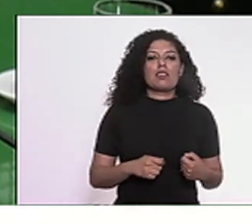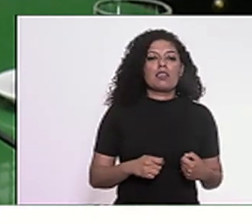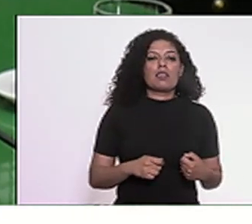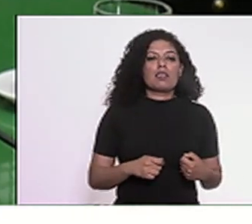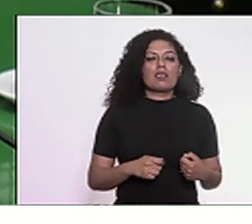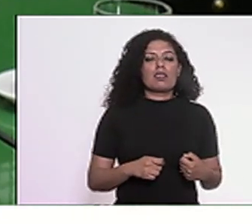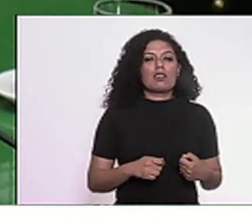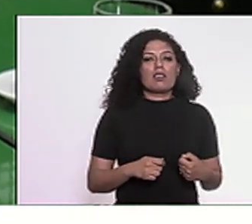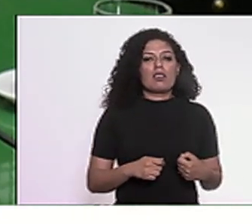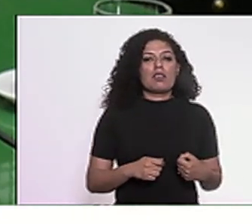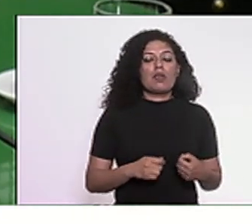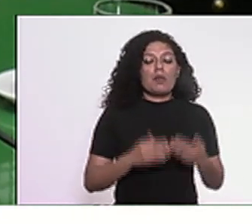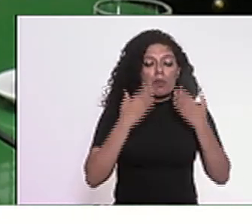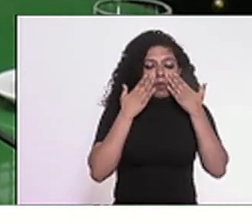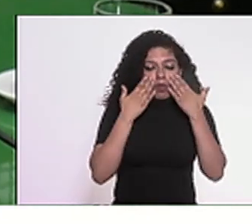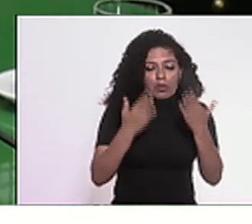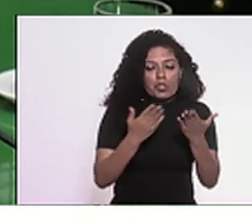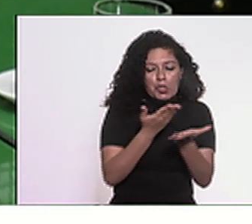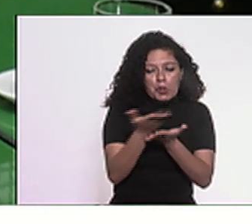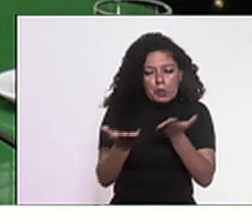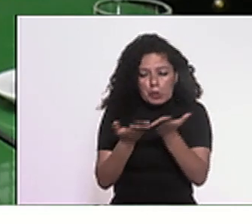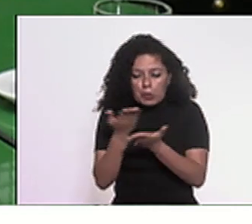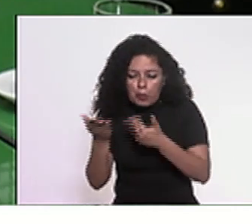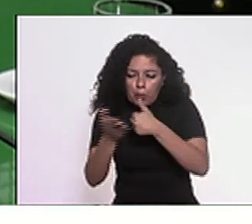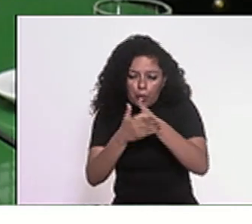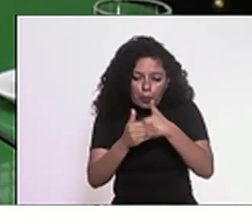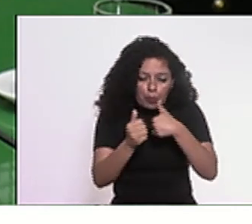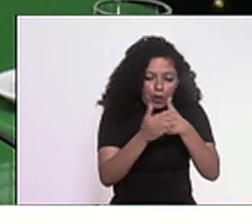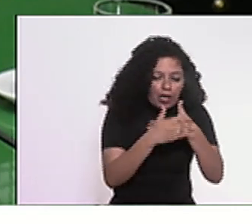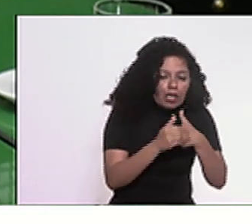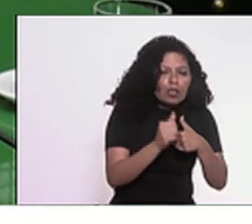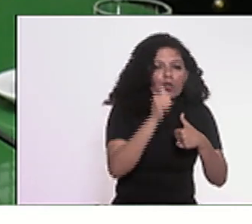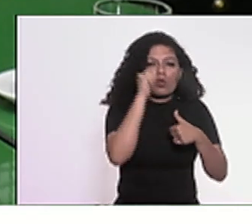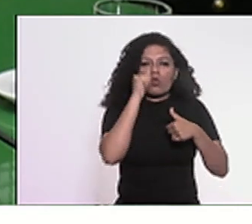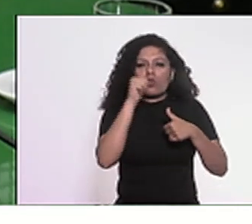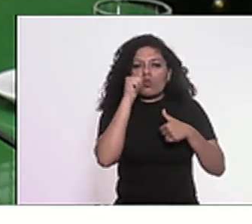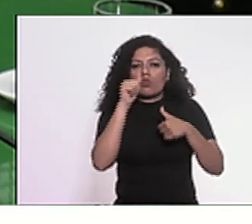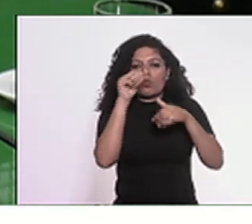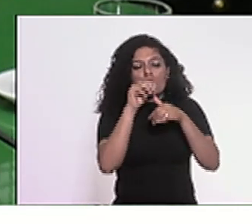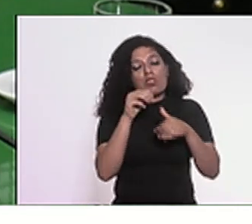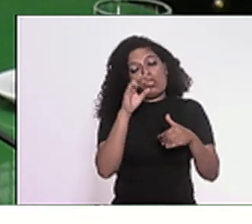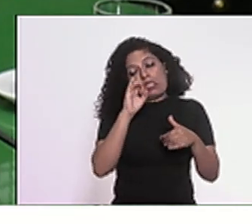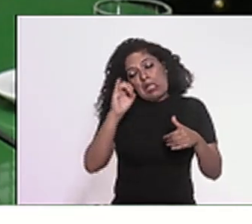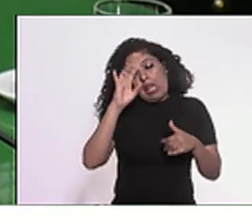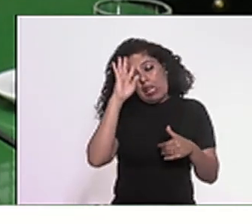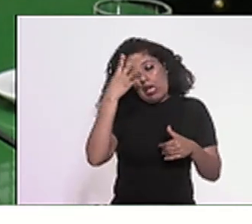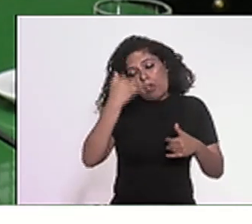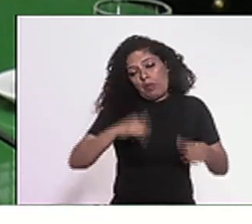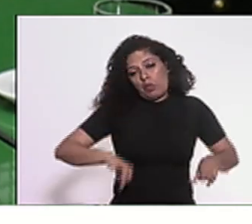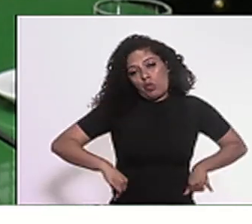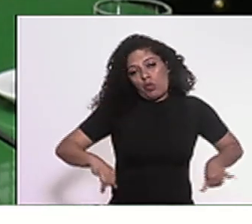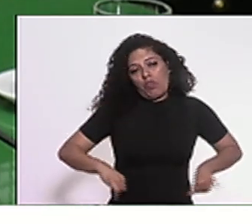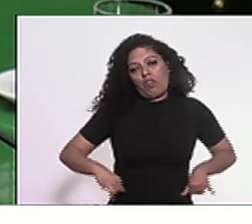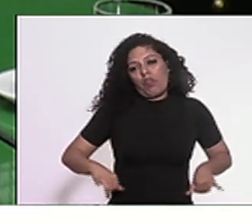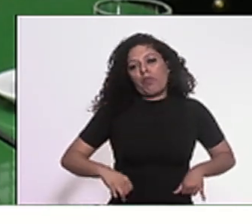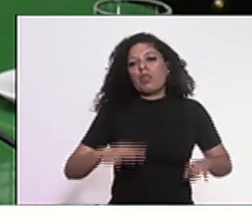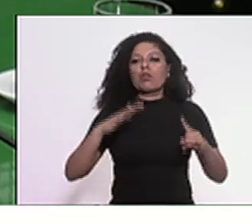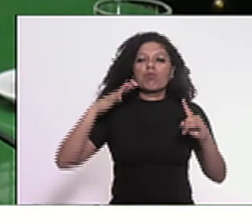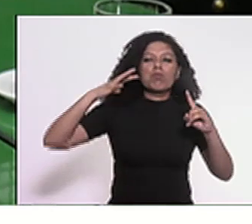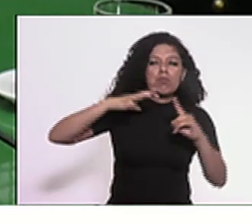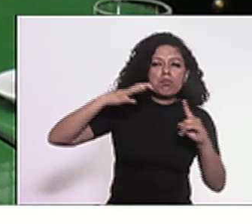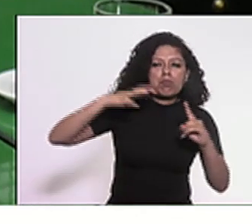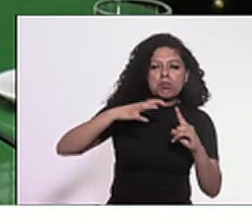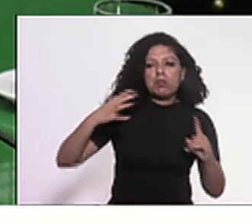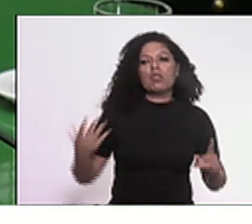respaldo e esse carinho com as servidoras públicas que, porventura, vierem a sofrer